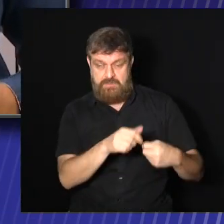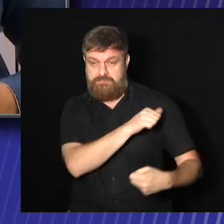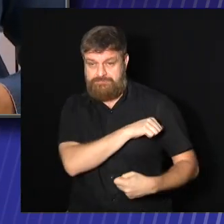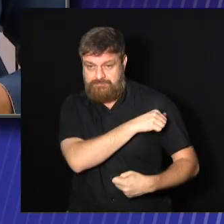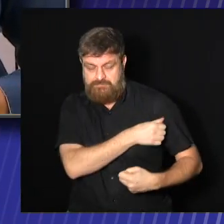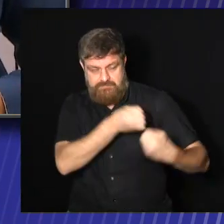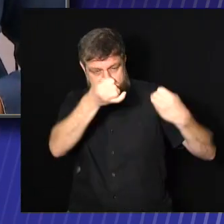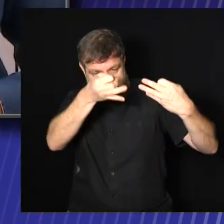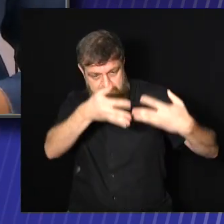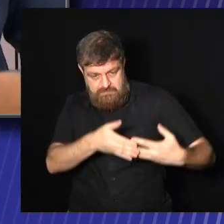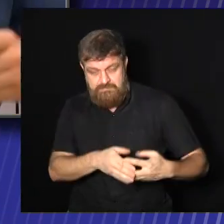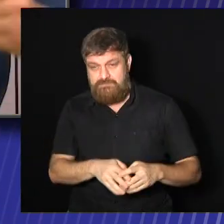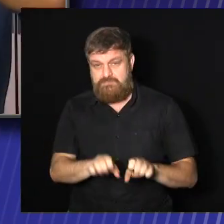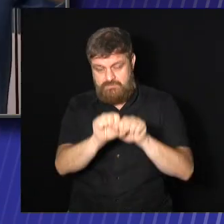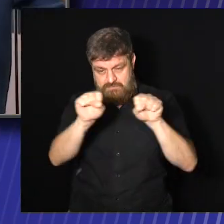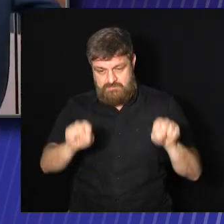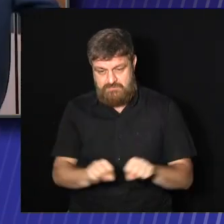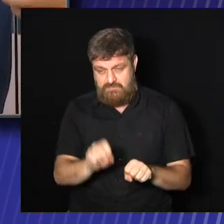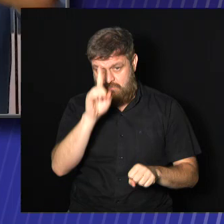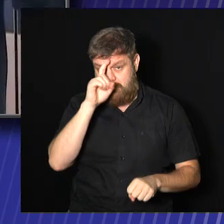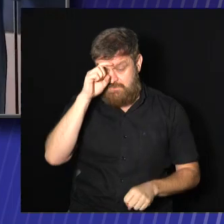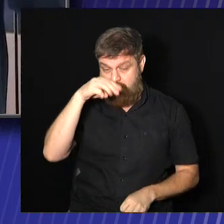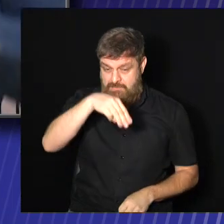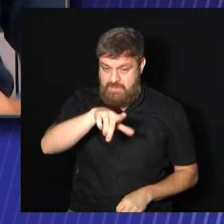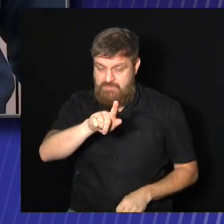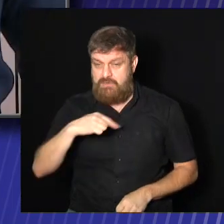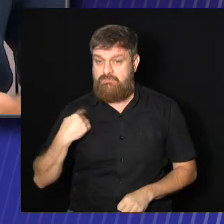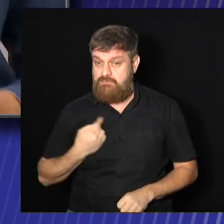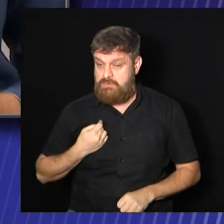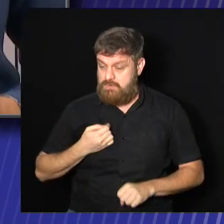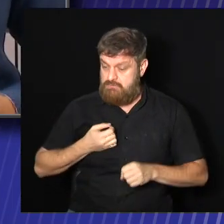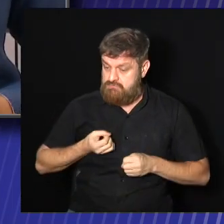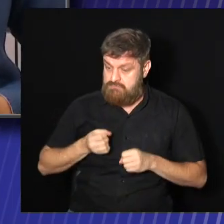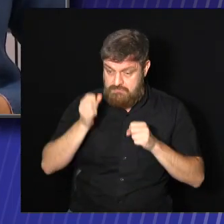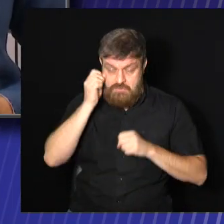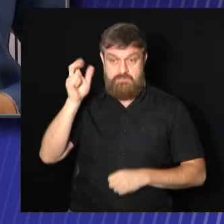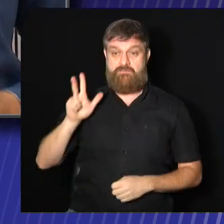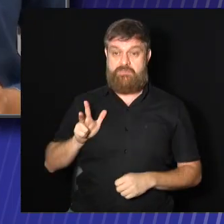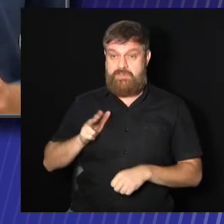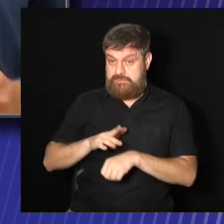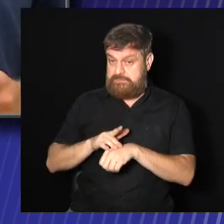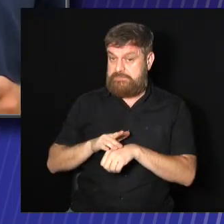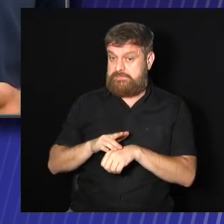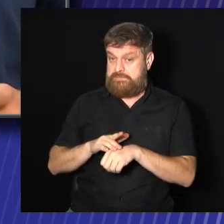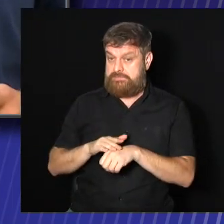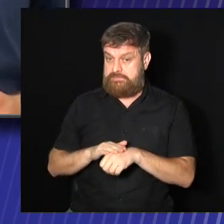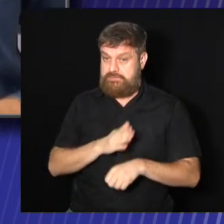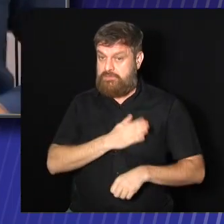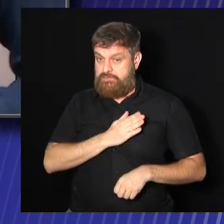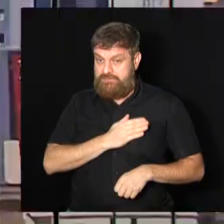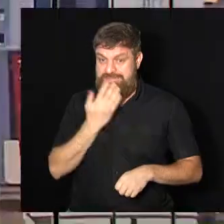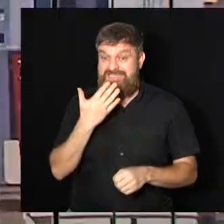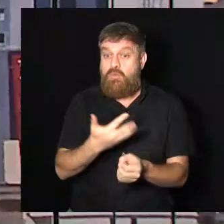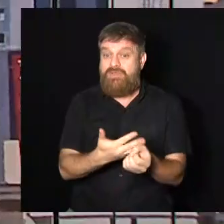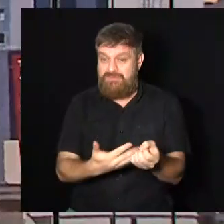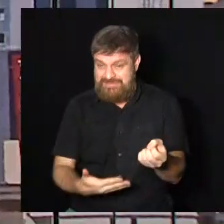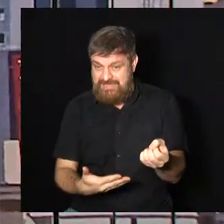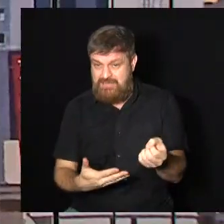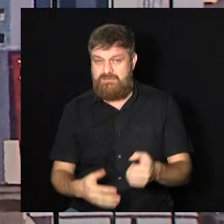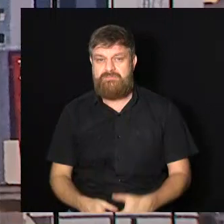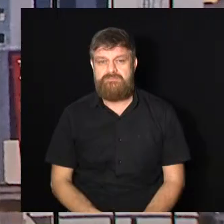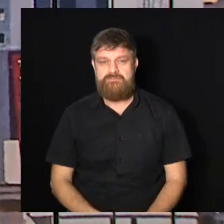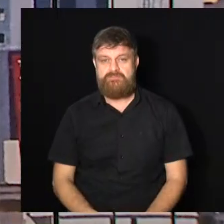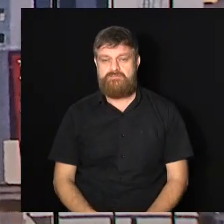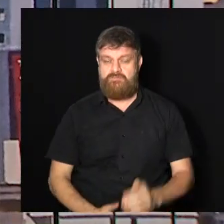da Rede Mário Gatti com os cuidados, e fica o alerta então para essa doença cardiovascular. Voltando